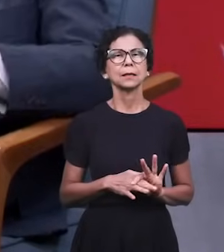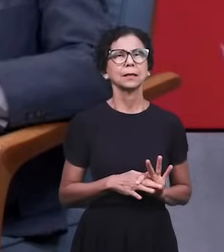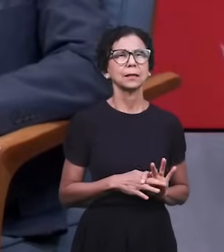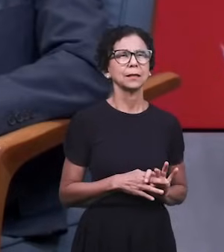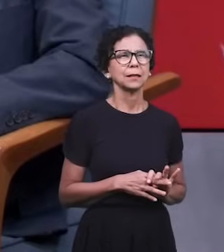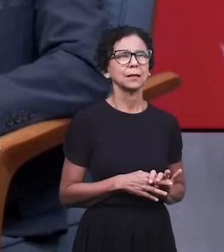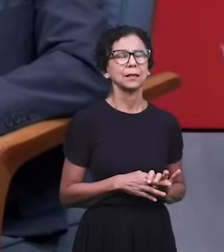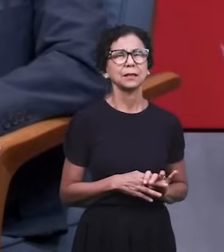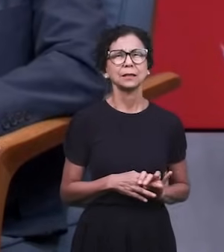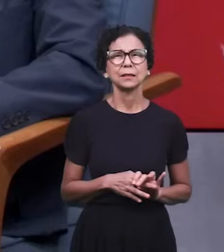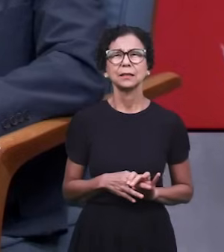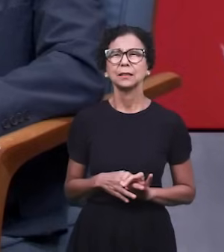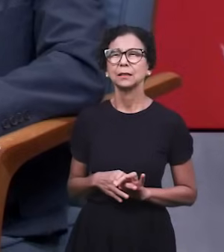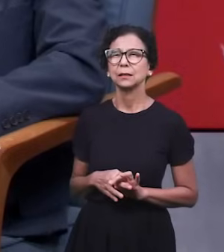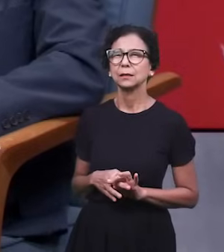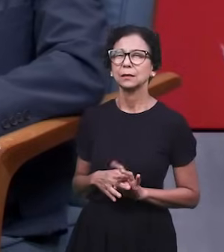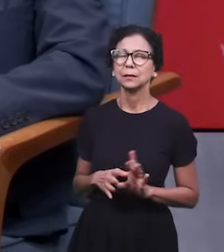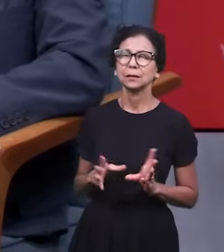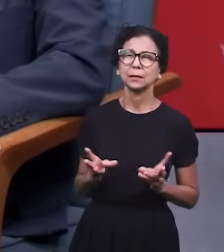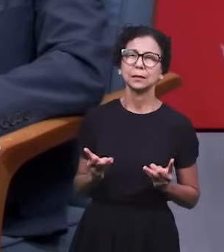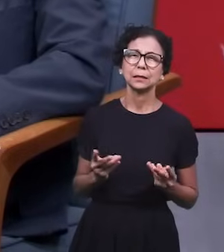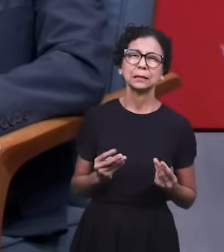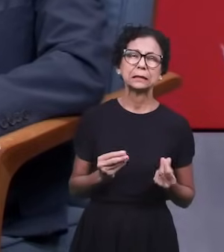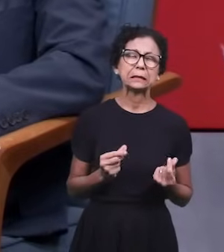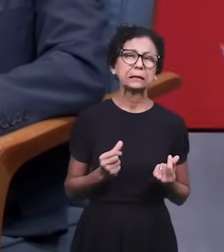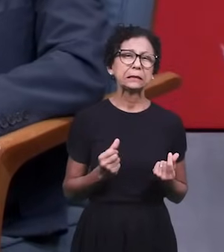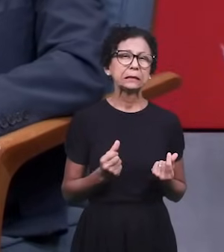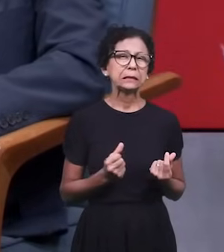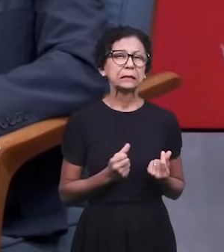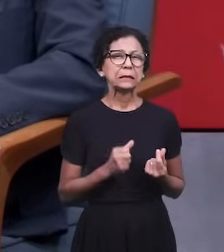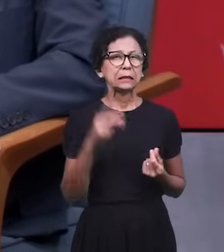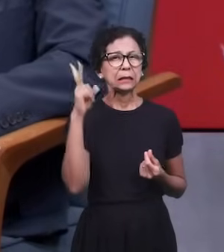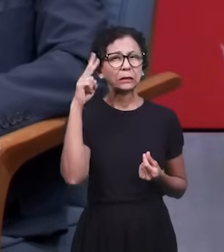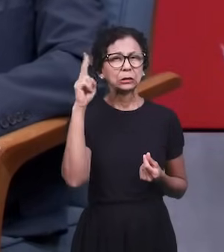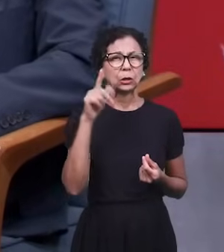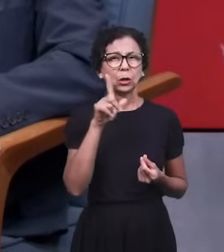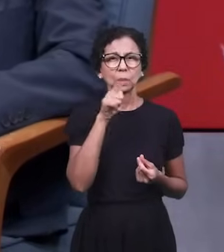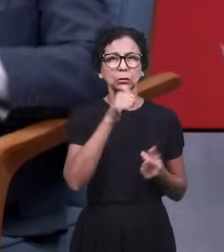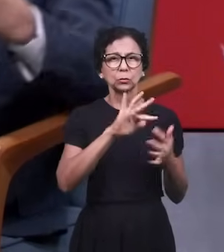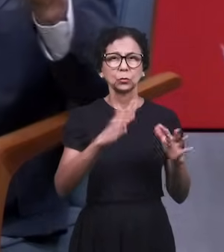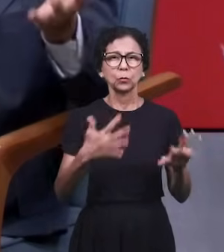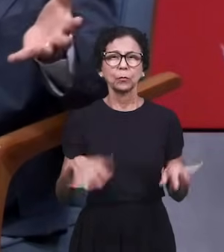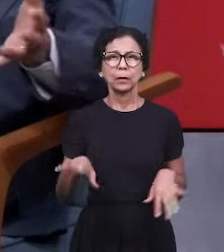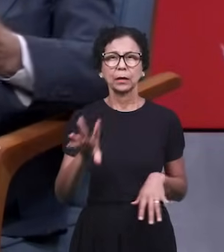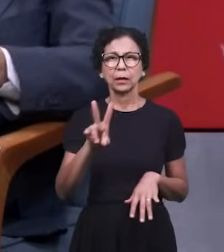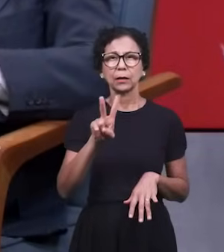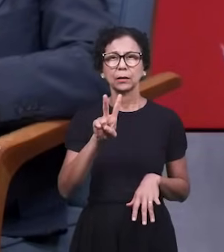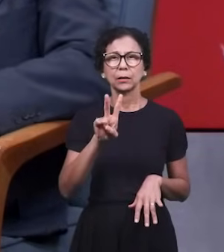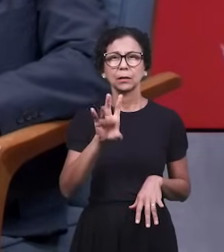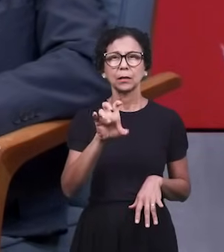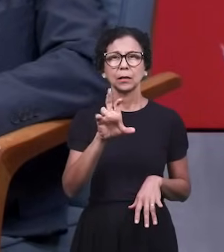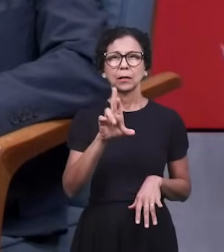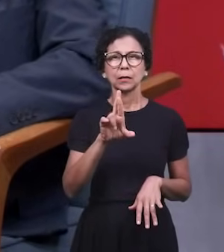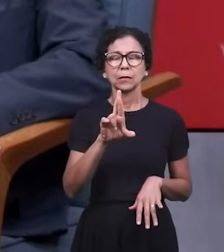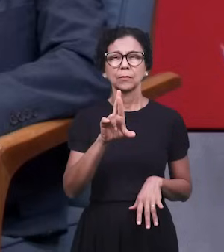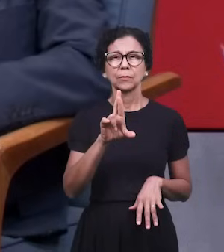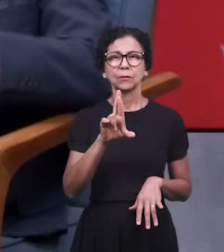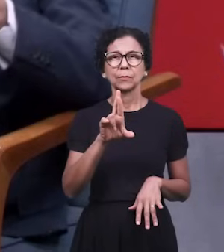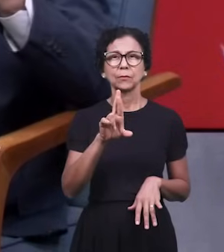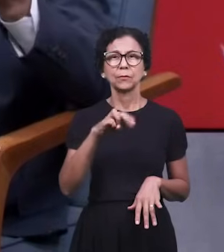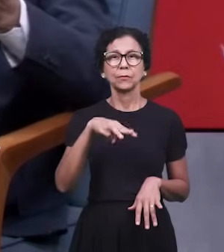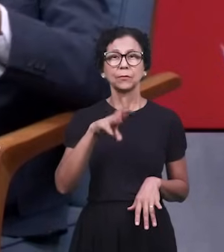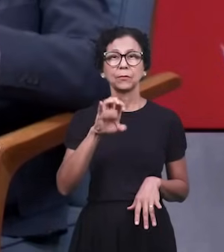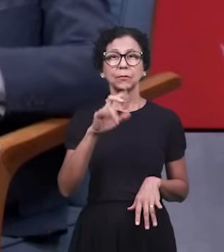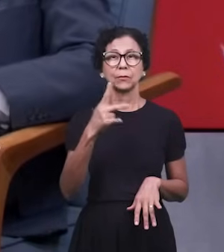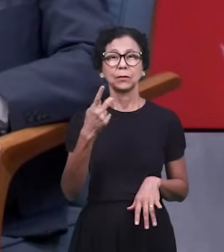diminuir o que aconteceu na saída do Mar Vermelho, o milagre do Mar Vermelho. E ele,